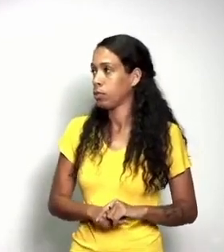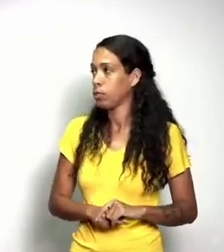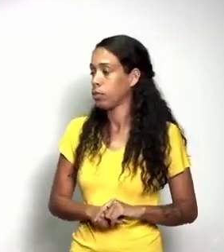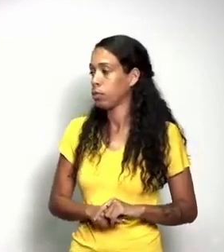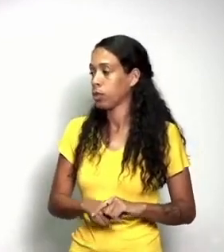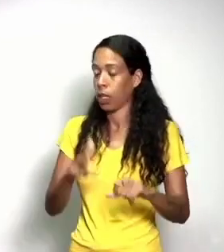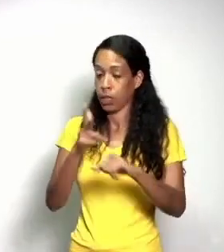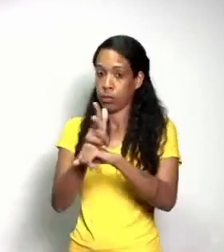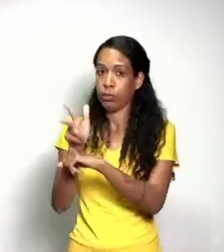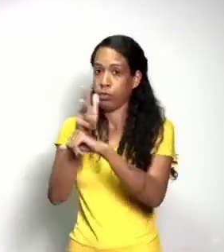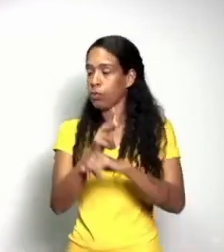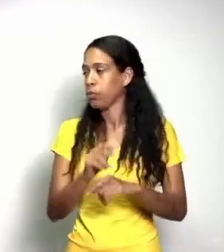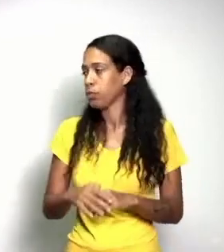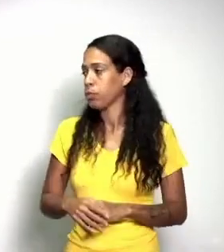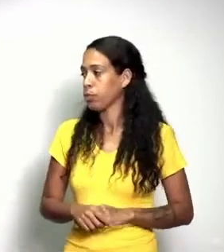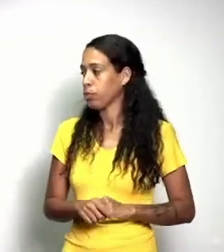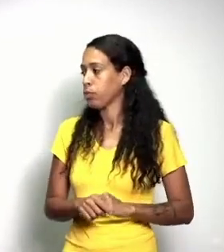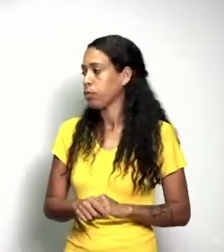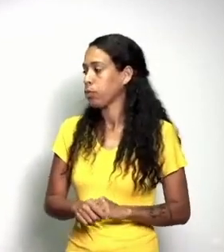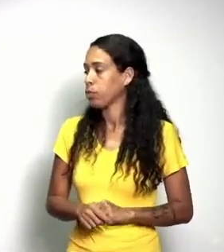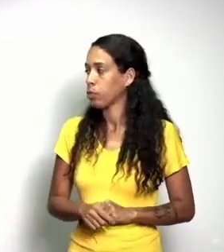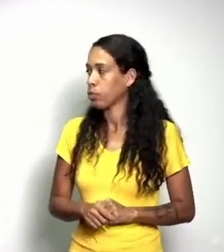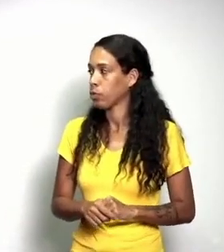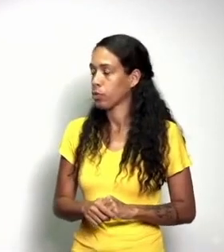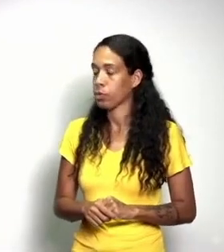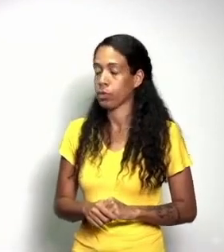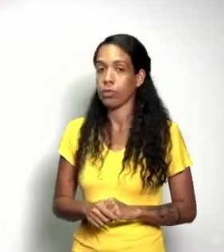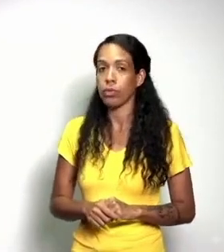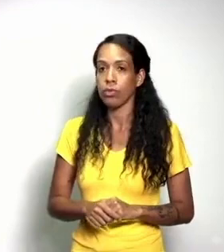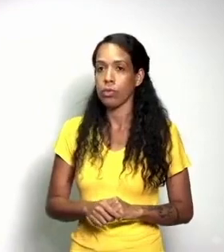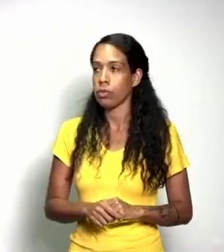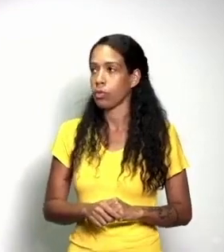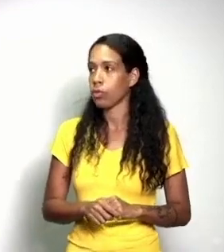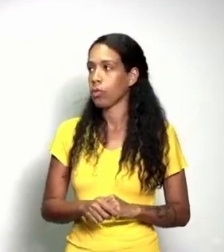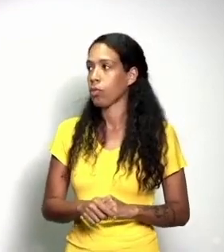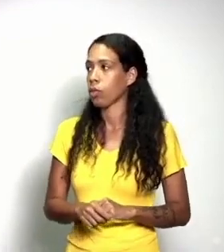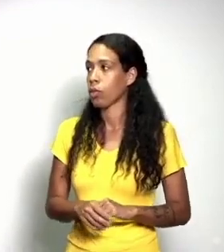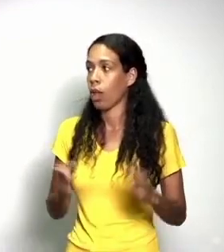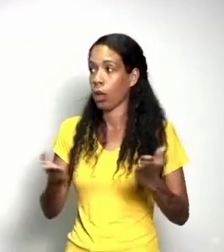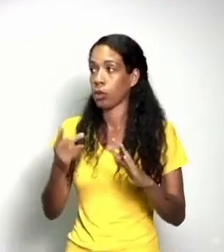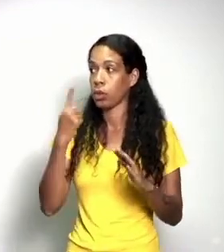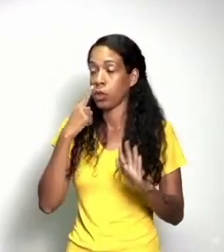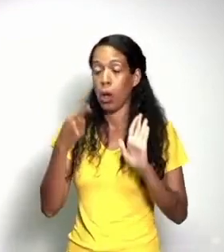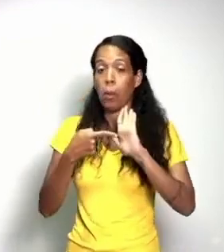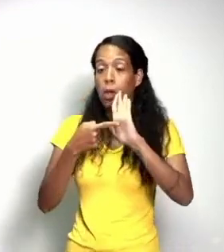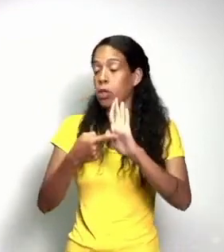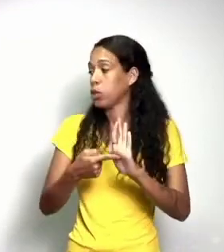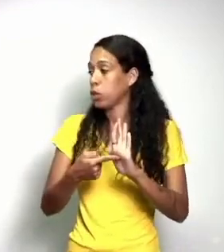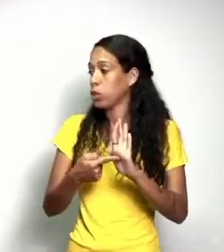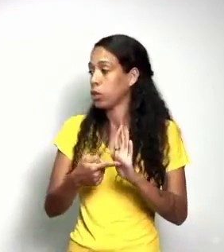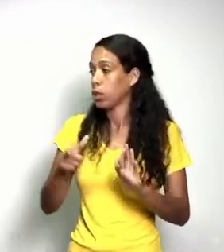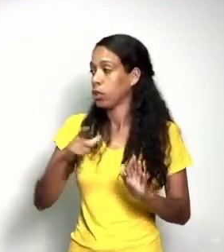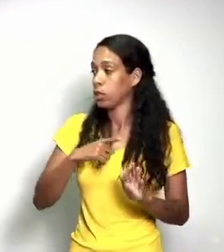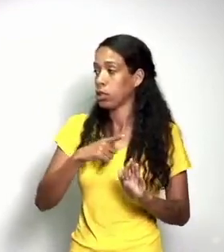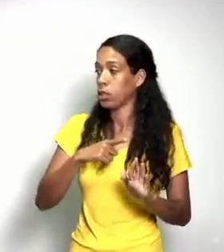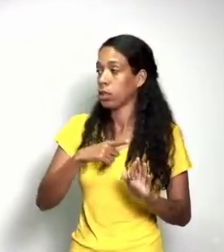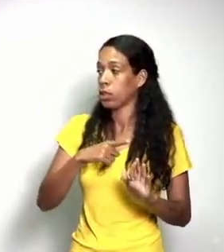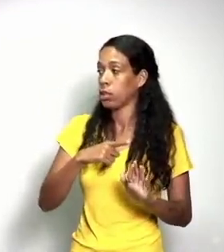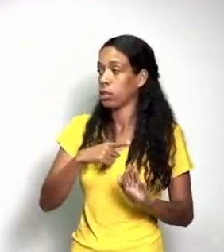na câmera. Aí, nesse caso, eu vou demonstrar aqui, porque ele ainda está com a tag.